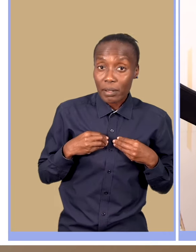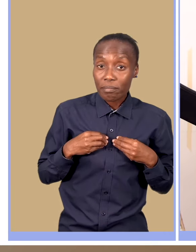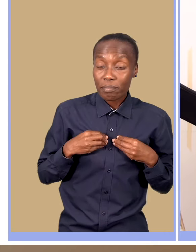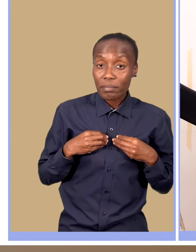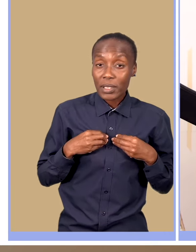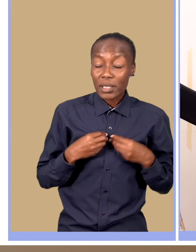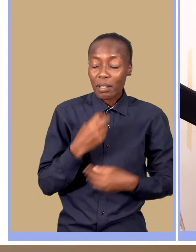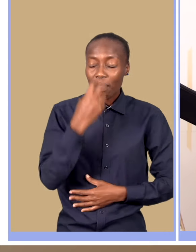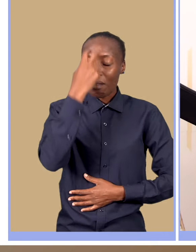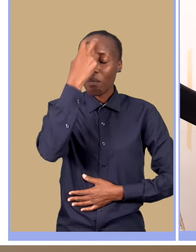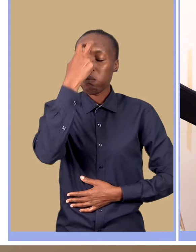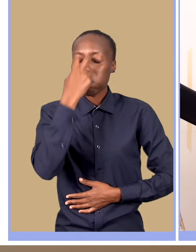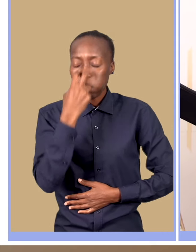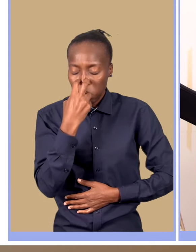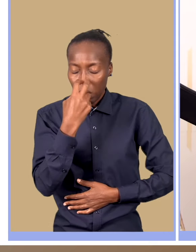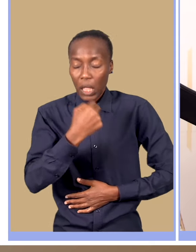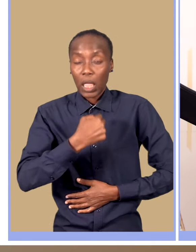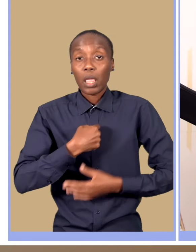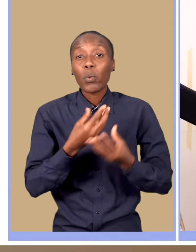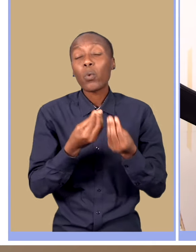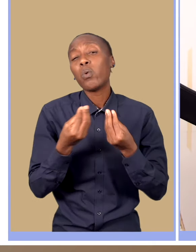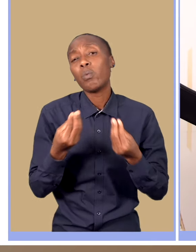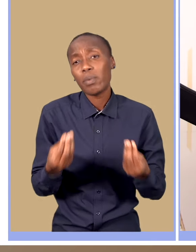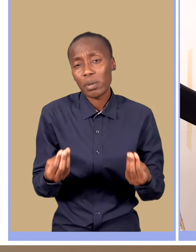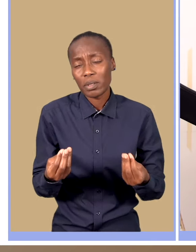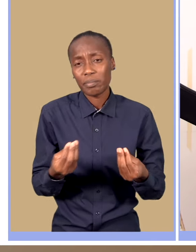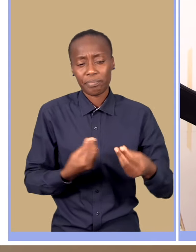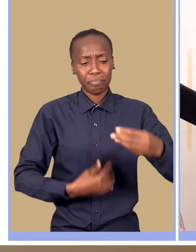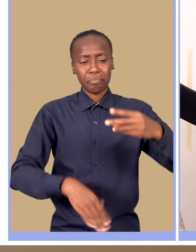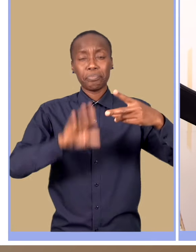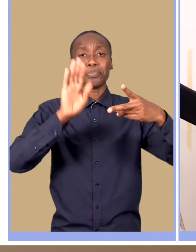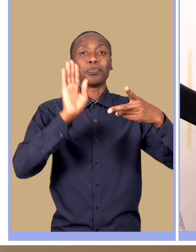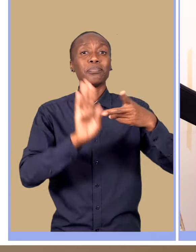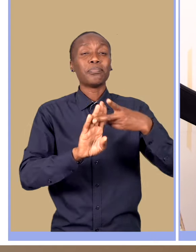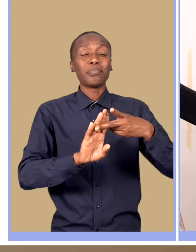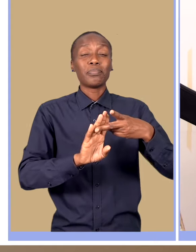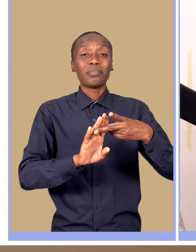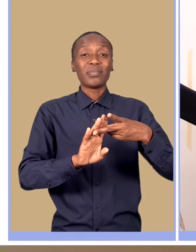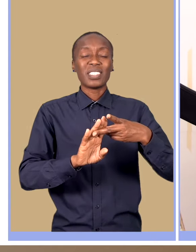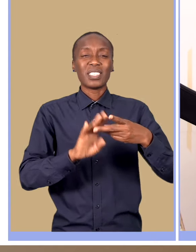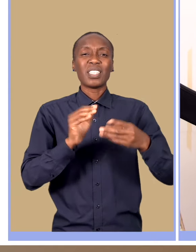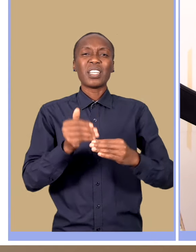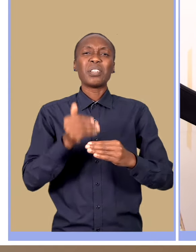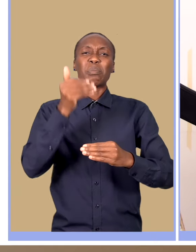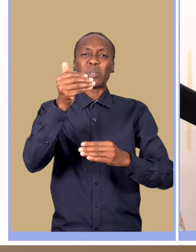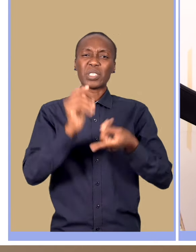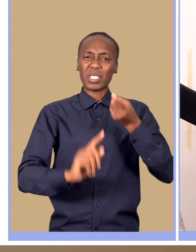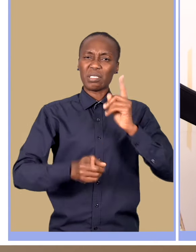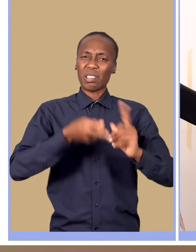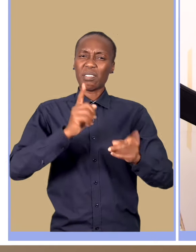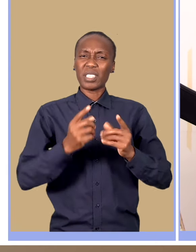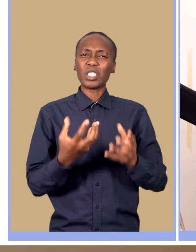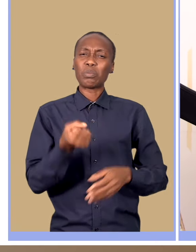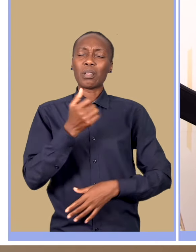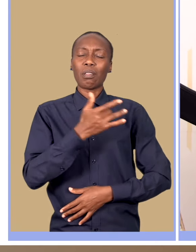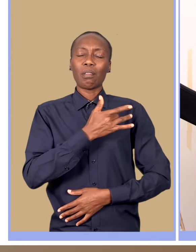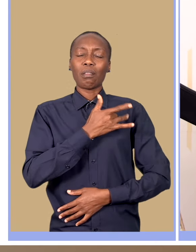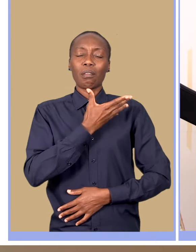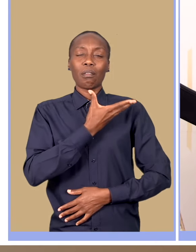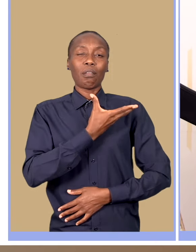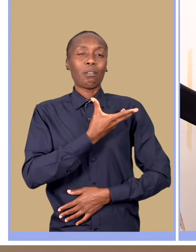processo de aceitação dessa condição. E depois disso, eu provavelmente me arrependeria